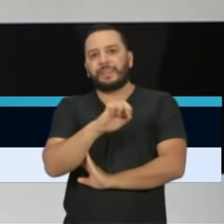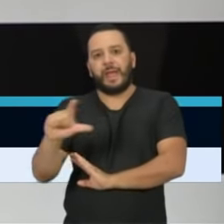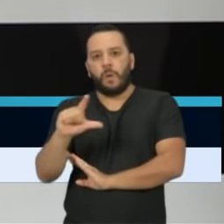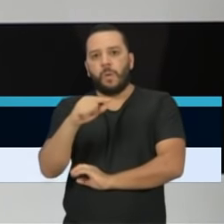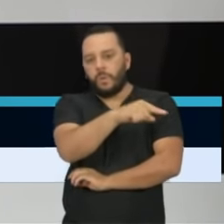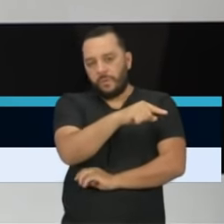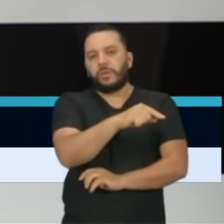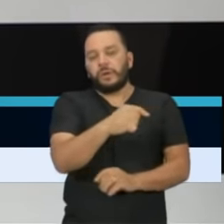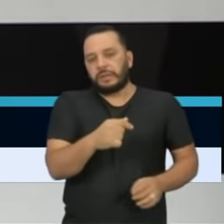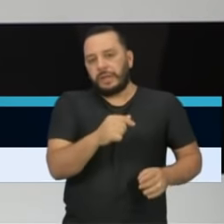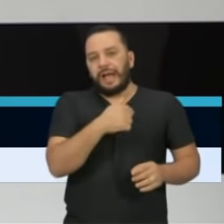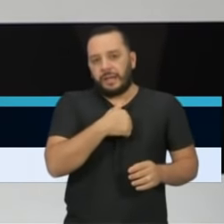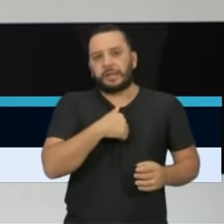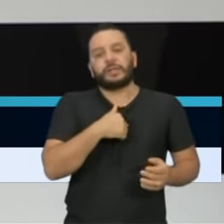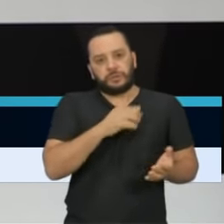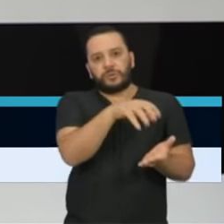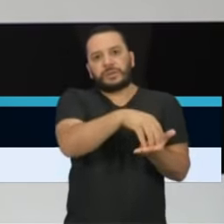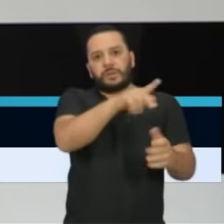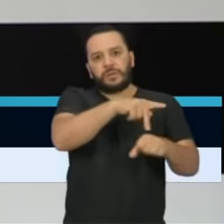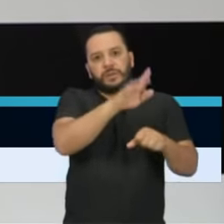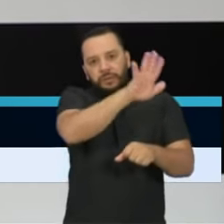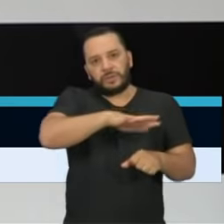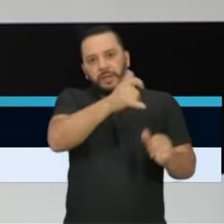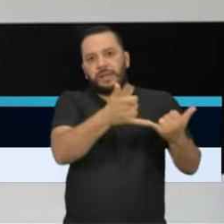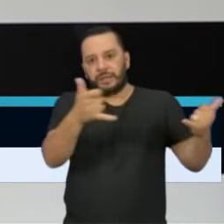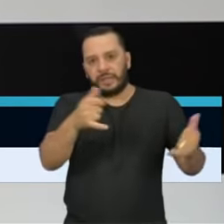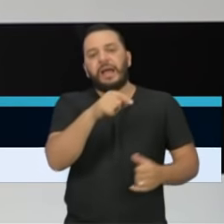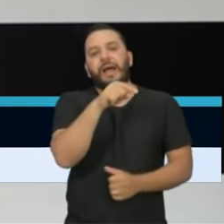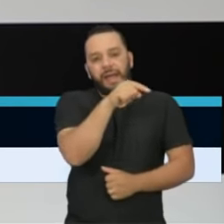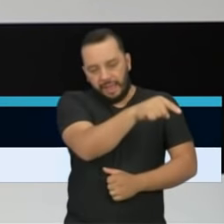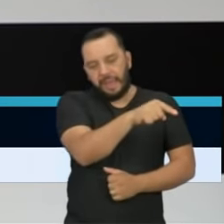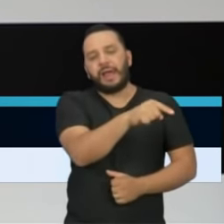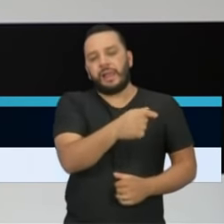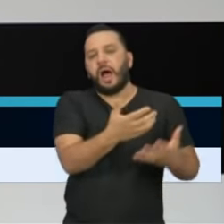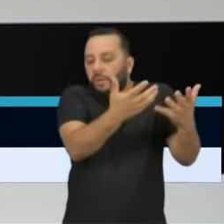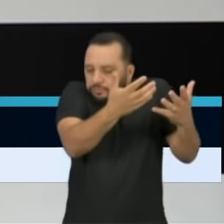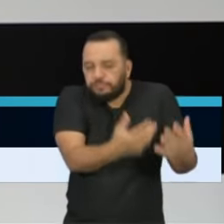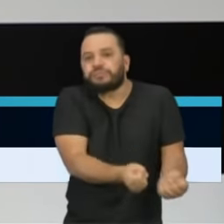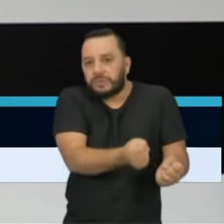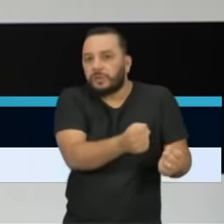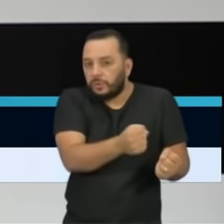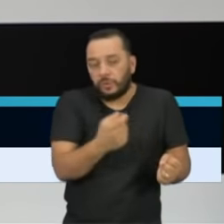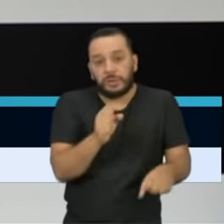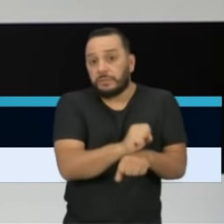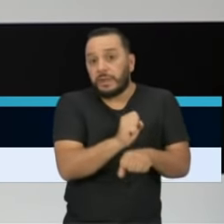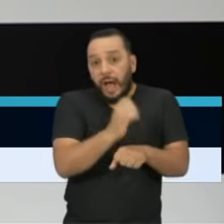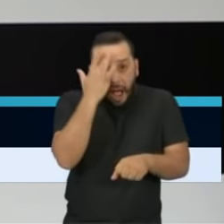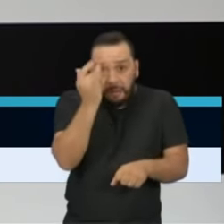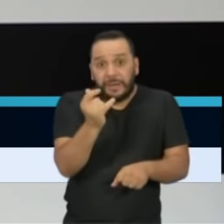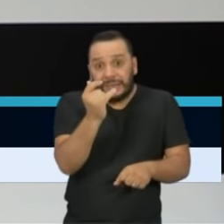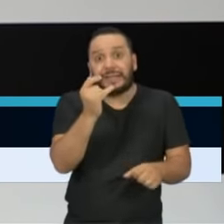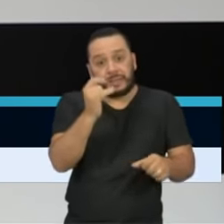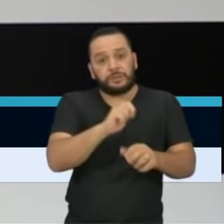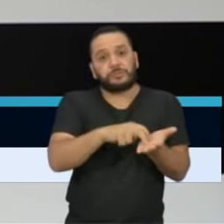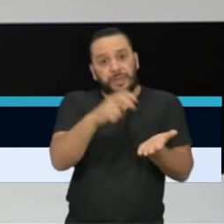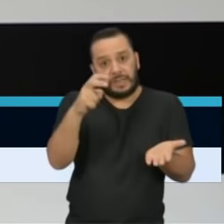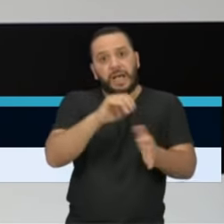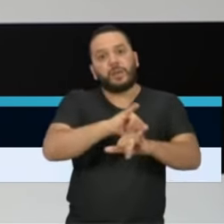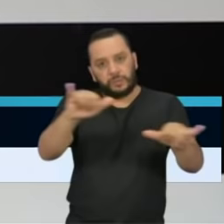Nacional de Energia Elétrica, para que ela possa ratificar e, se fizer até amanhã pela manhã, nós